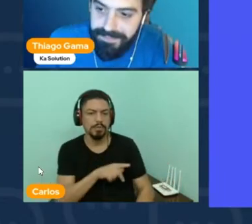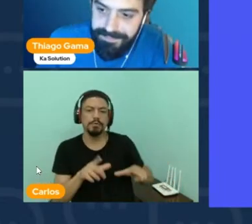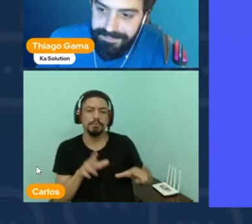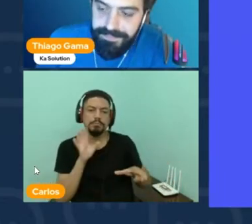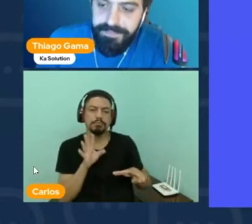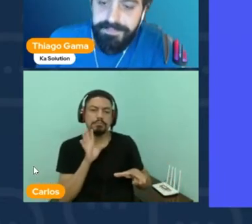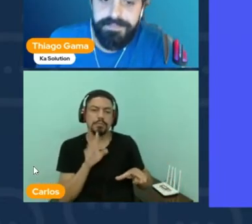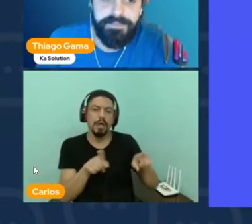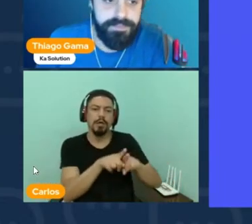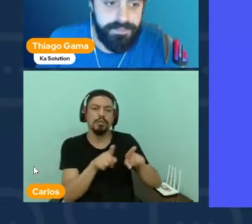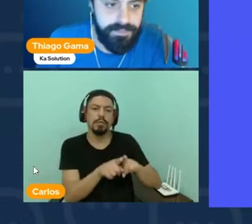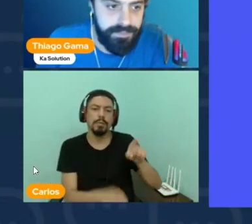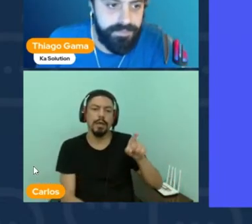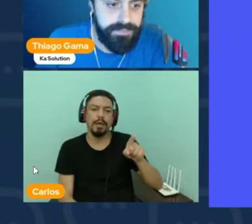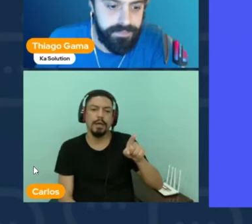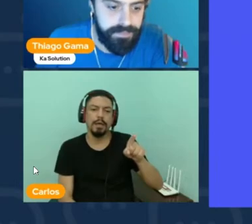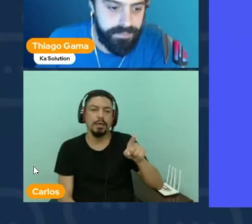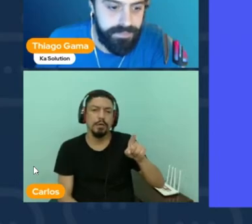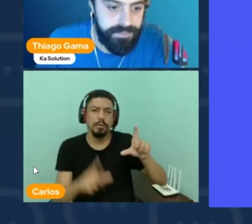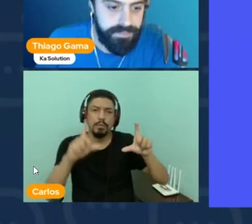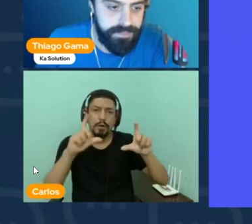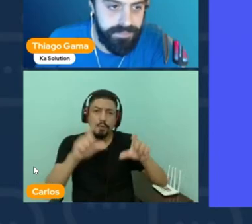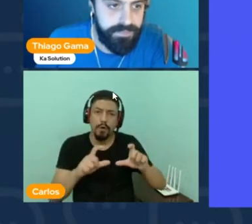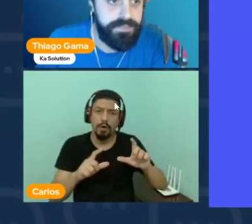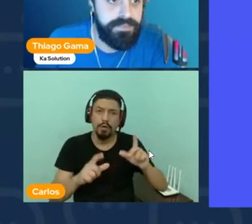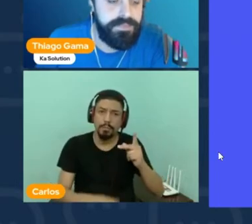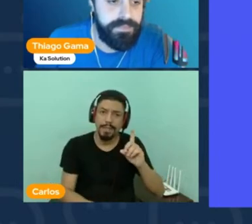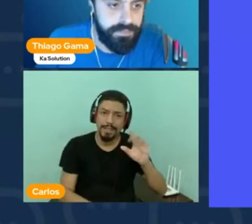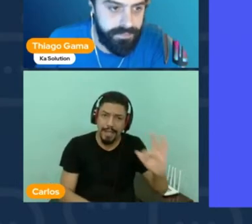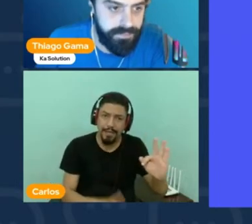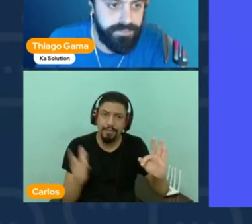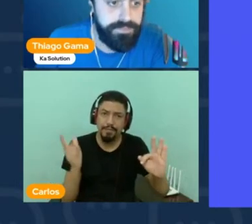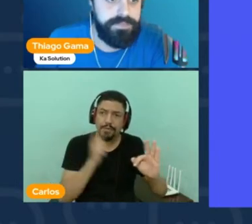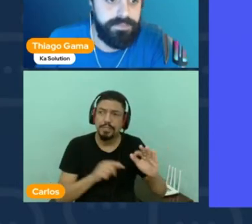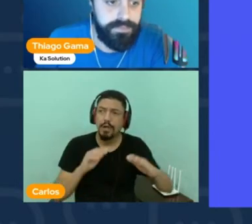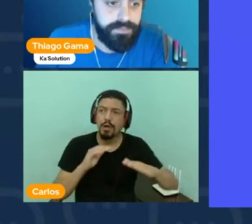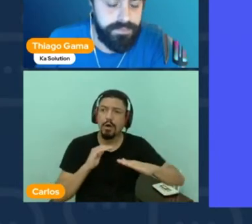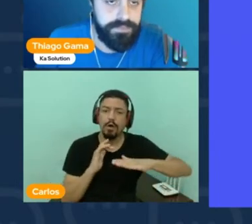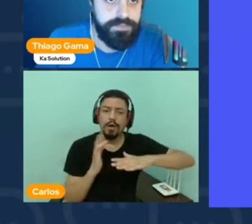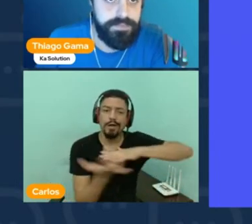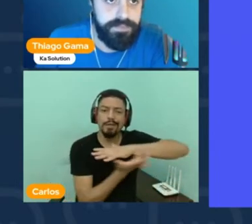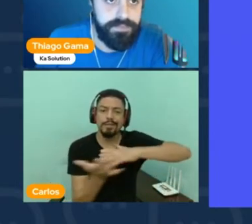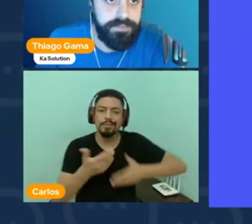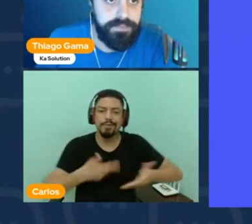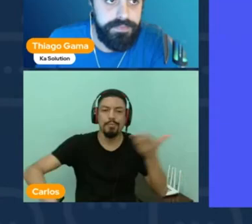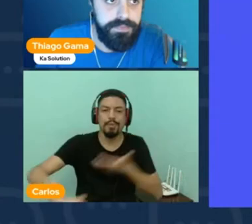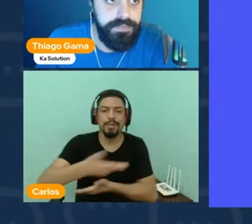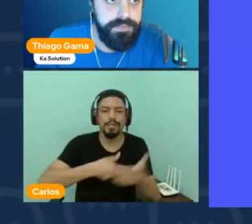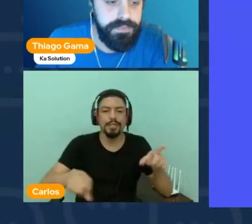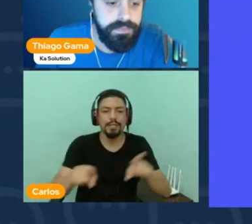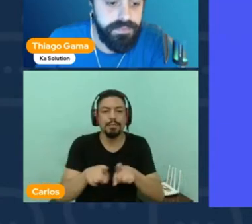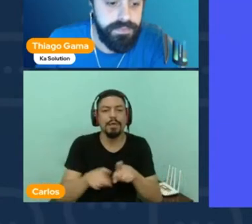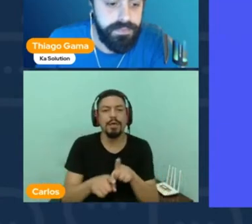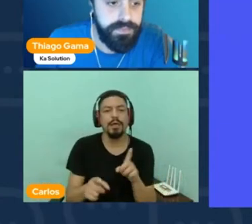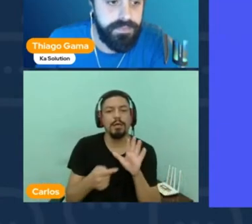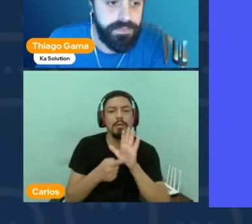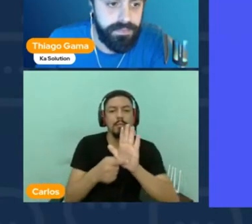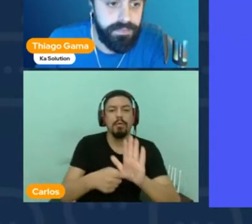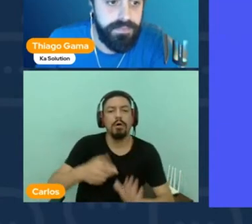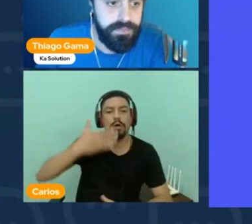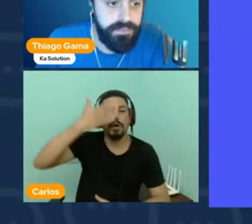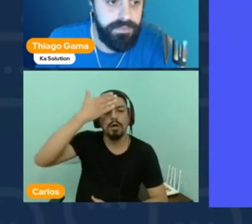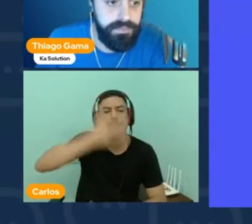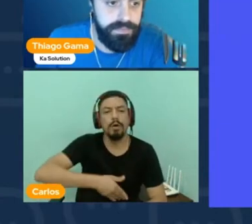bacana, uma foto, um PDF que pode estar compartilhando aí nas redes sociais. Já é algo que mostra que você